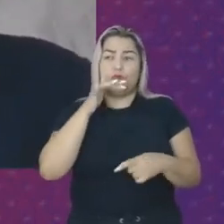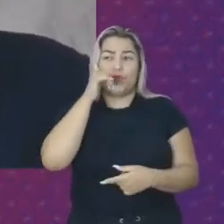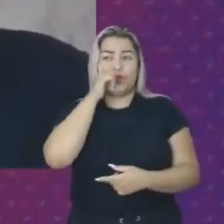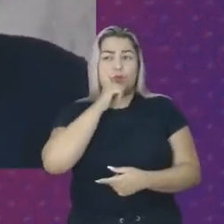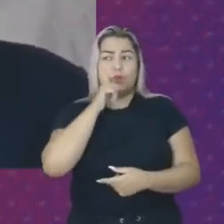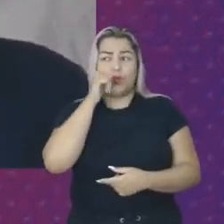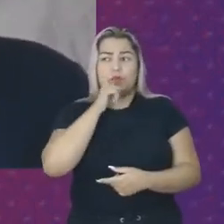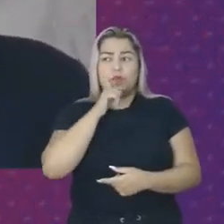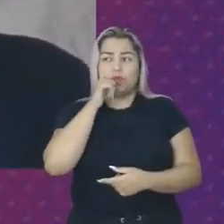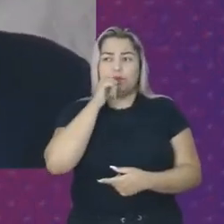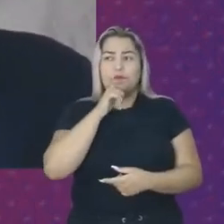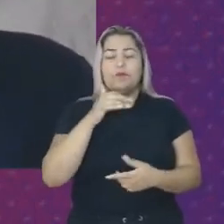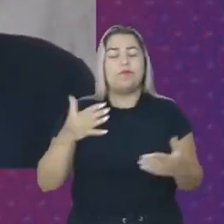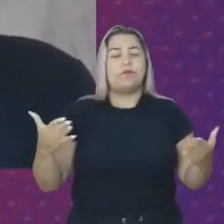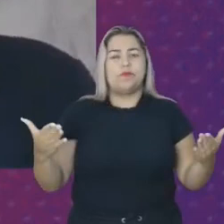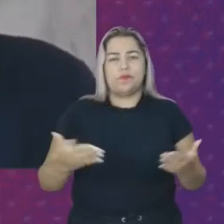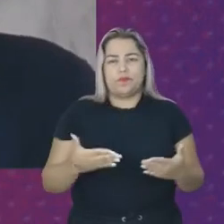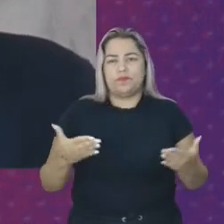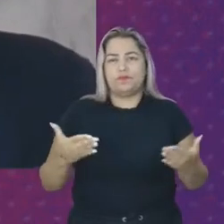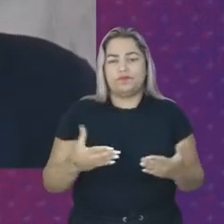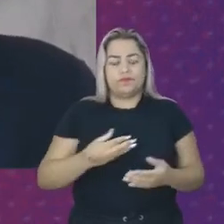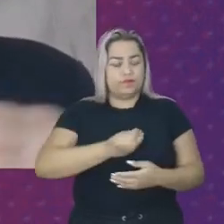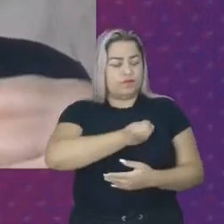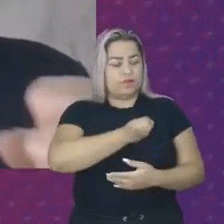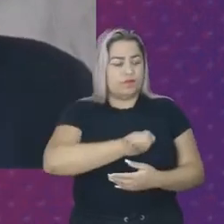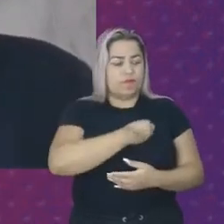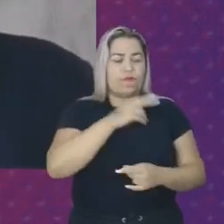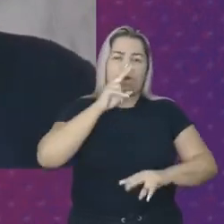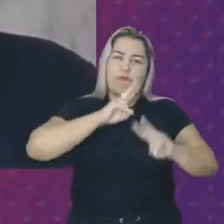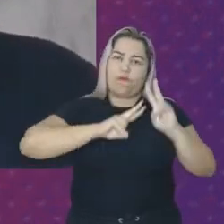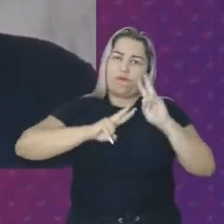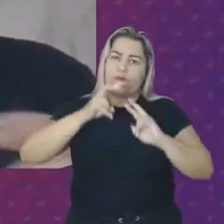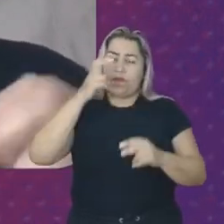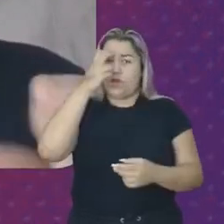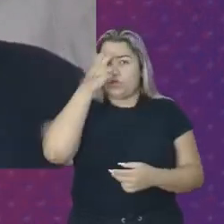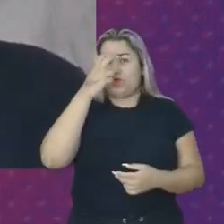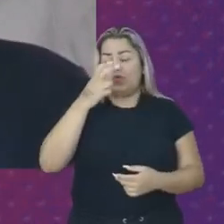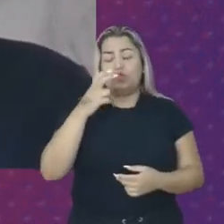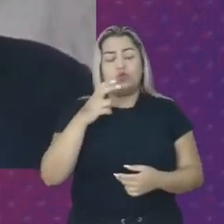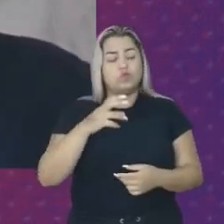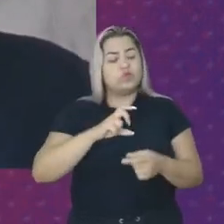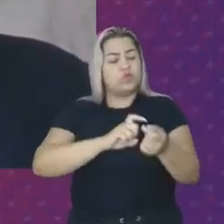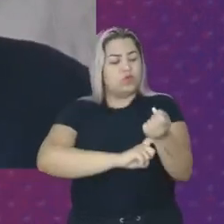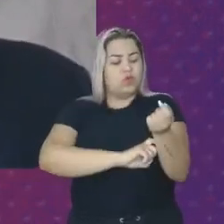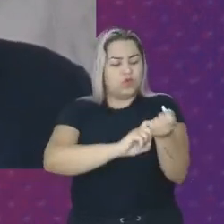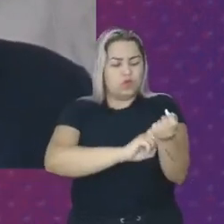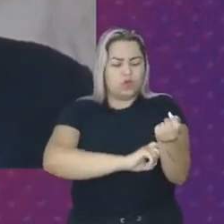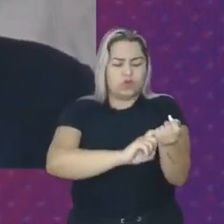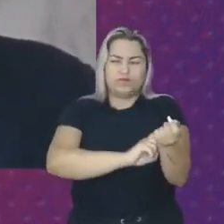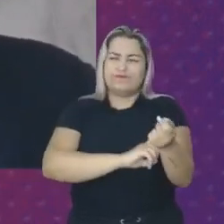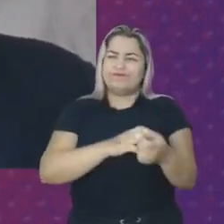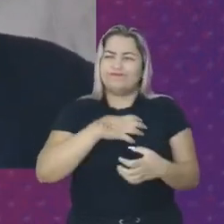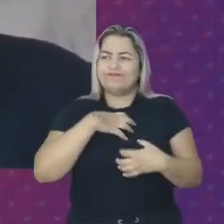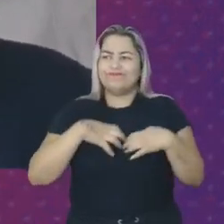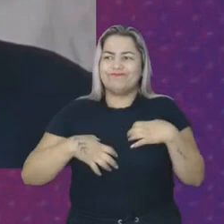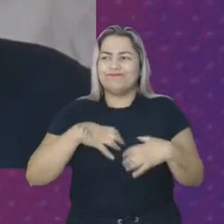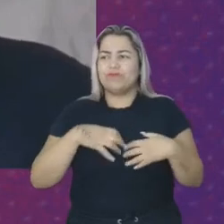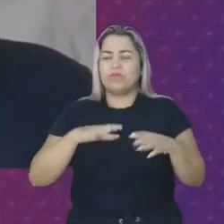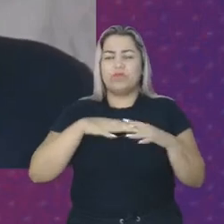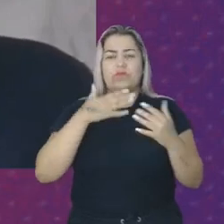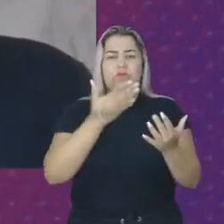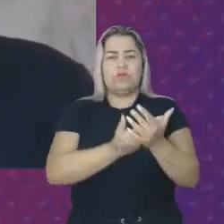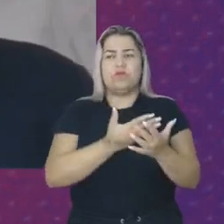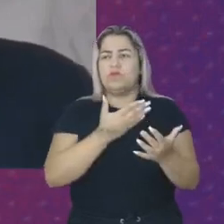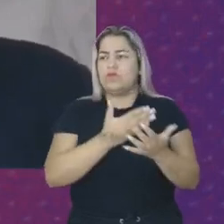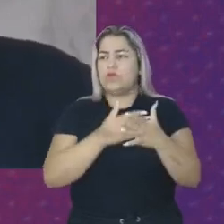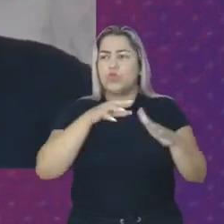mulheres. Agora também estamos vendo essa cultura do ódio afetando as escolas,